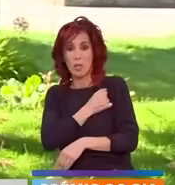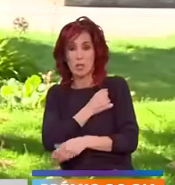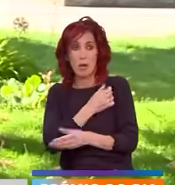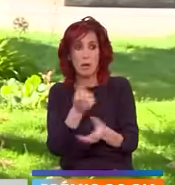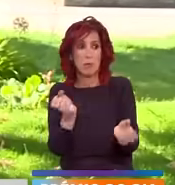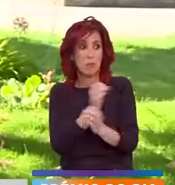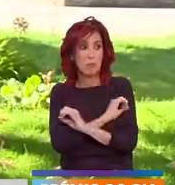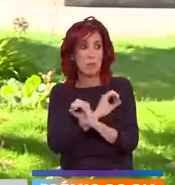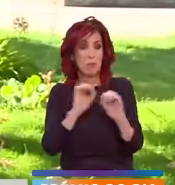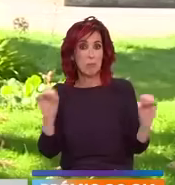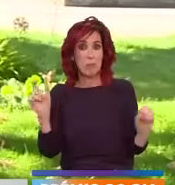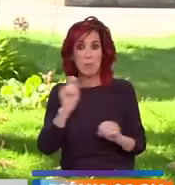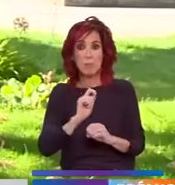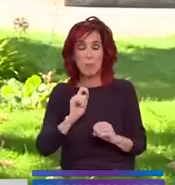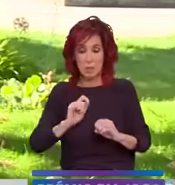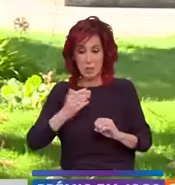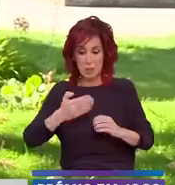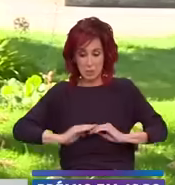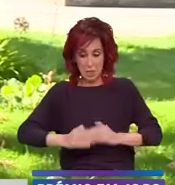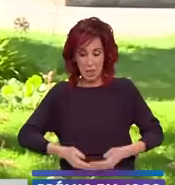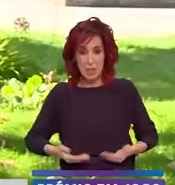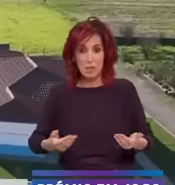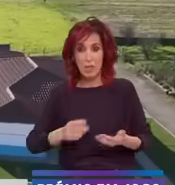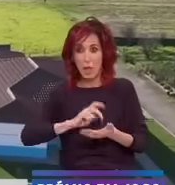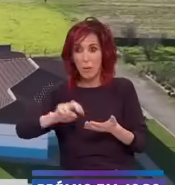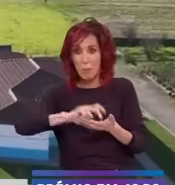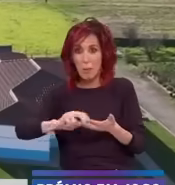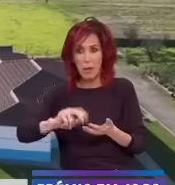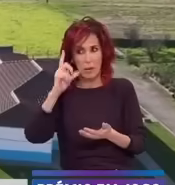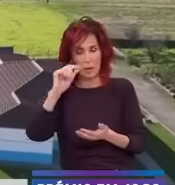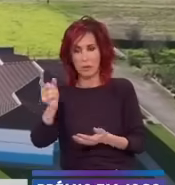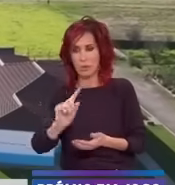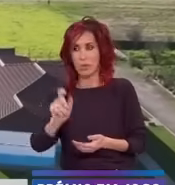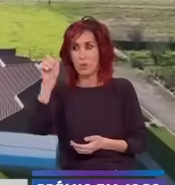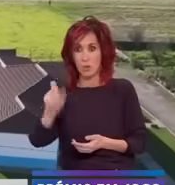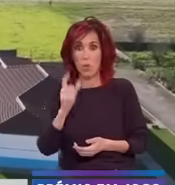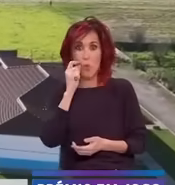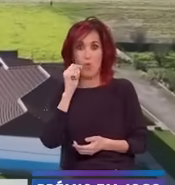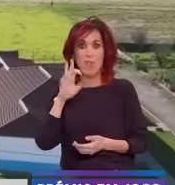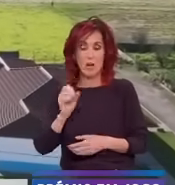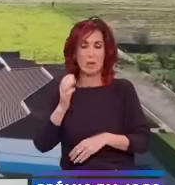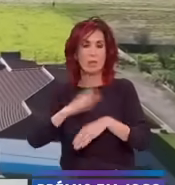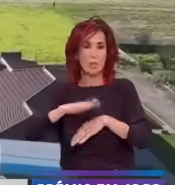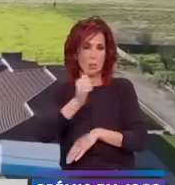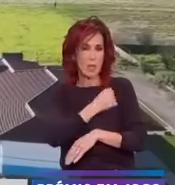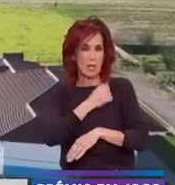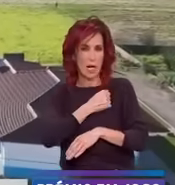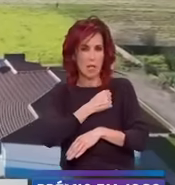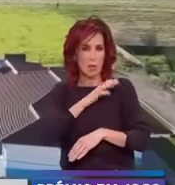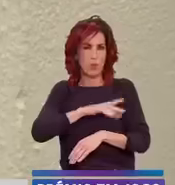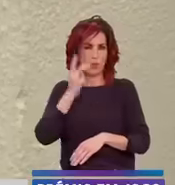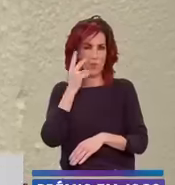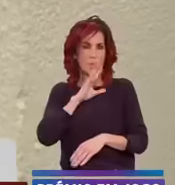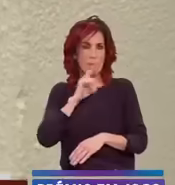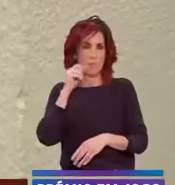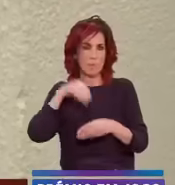apareceu. 7 meses, onde é que ela ia a pé? Não podia ir muito longe. Fernando terá saído desta moradia imponente onde vivia com os